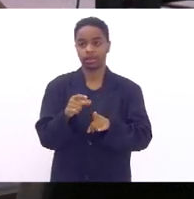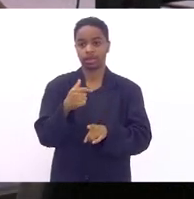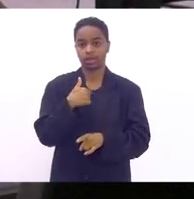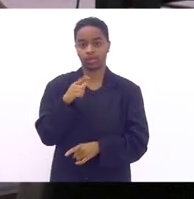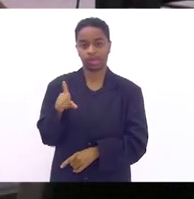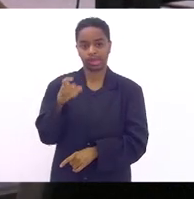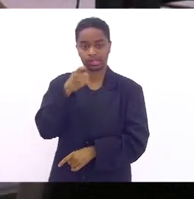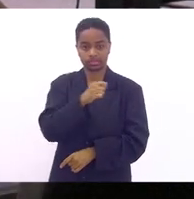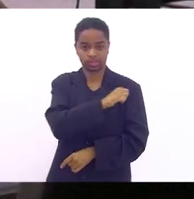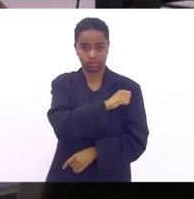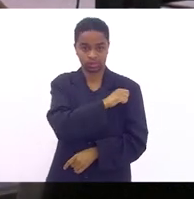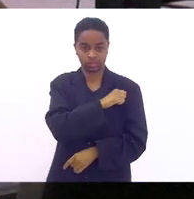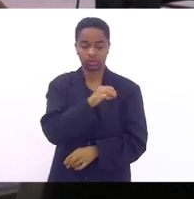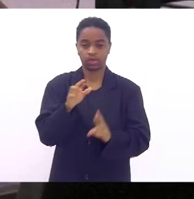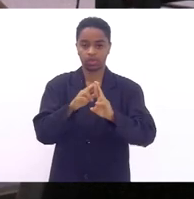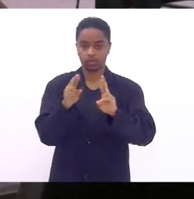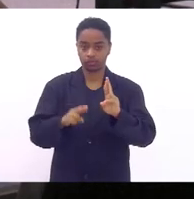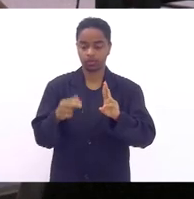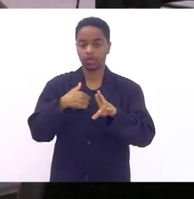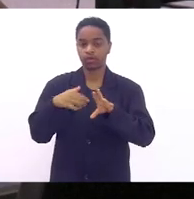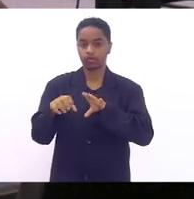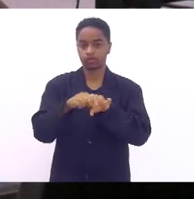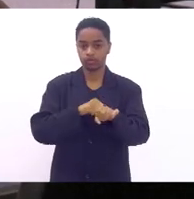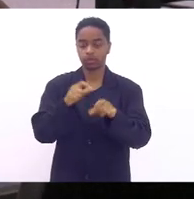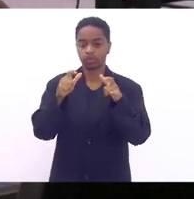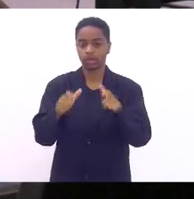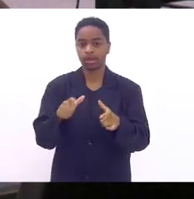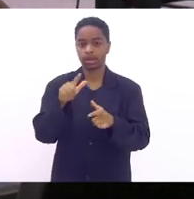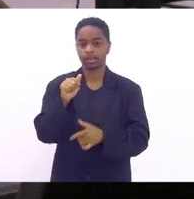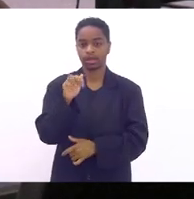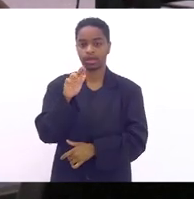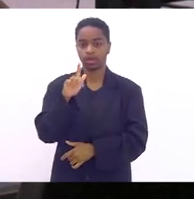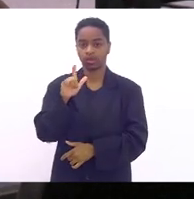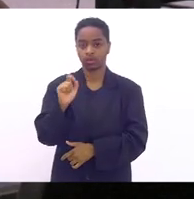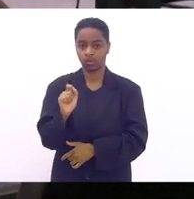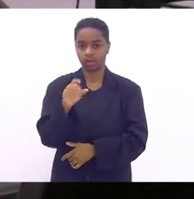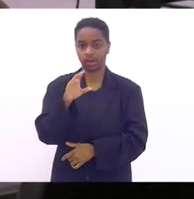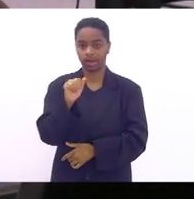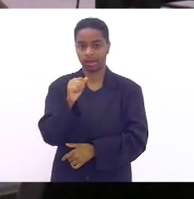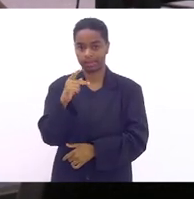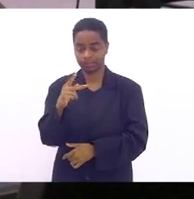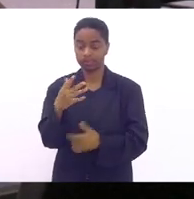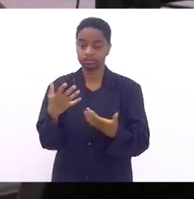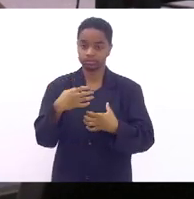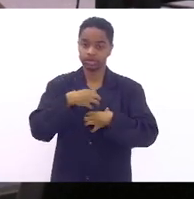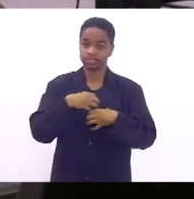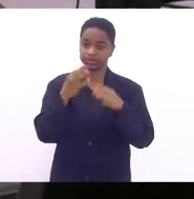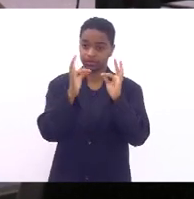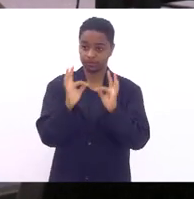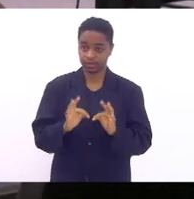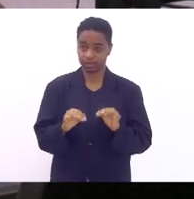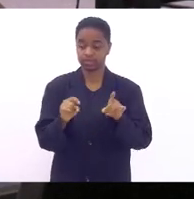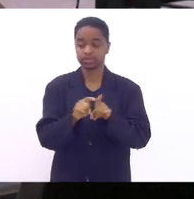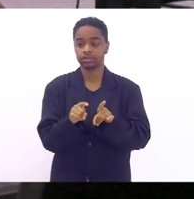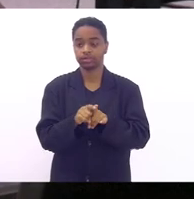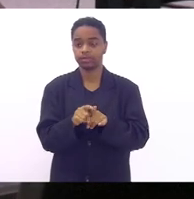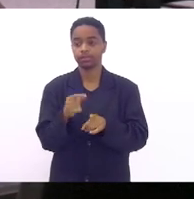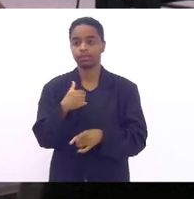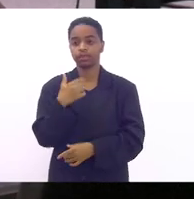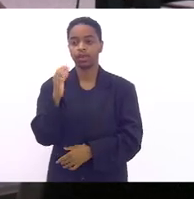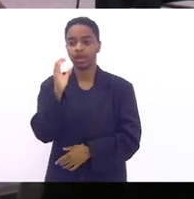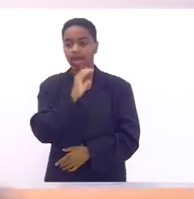UFRJ me formei ali no Largo do Caco então ter vocês por aqui me dá muita alegria né e rapidamente